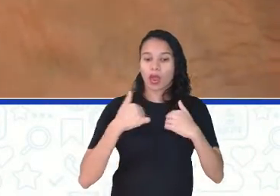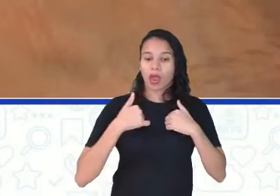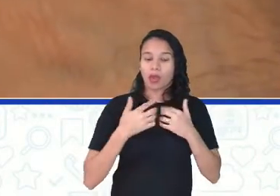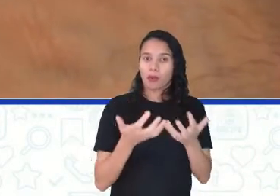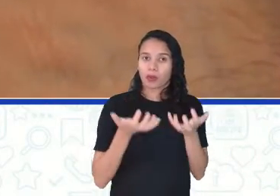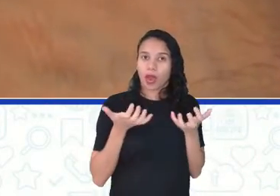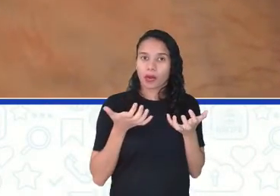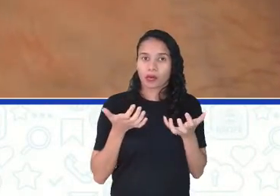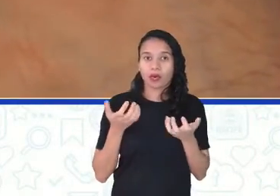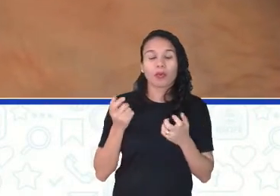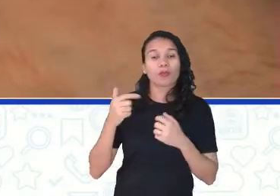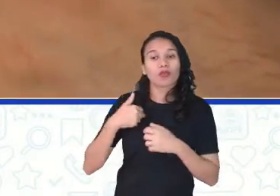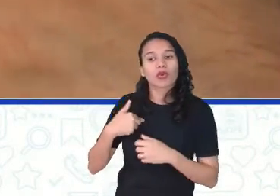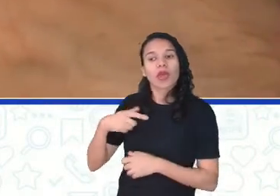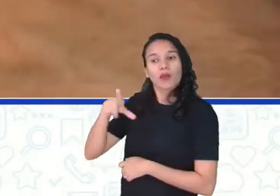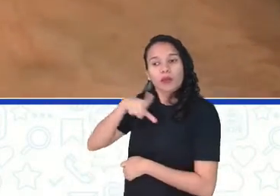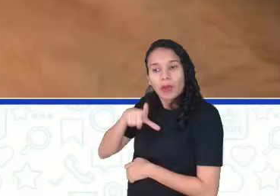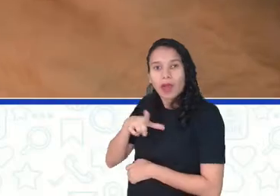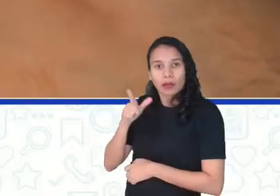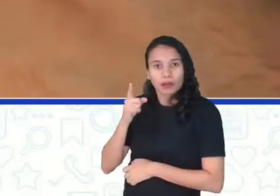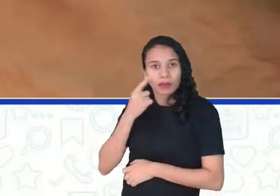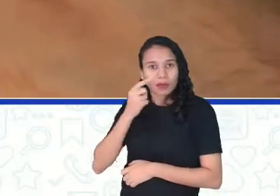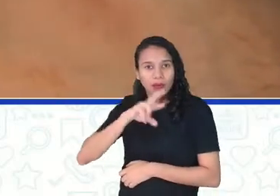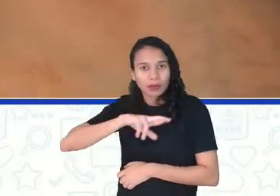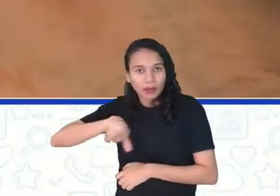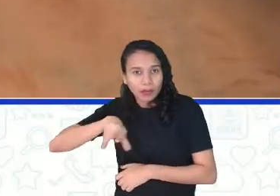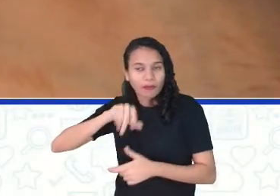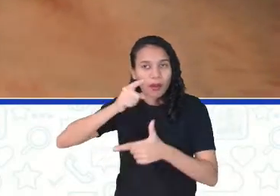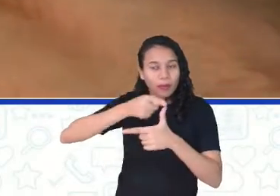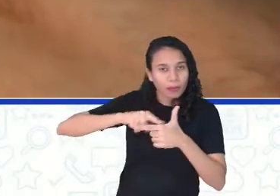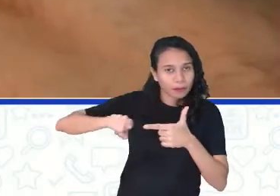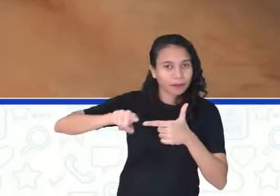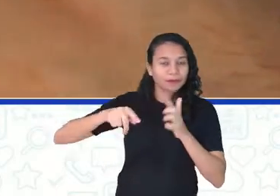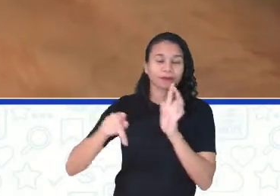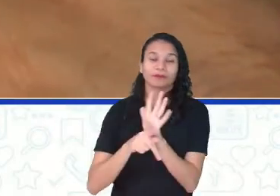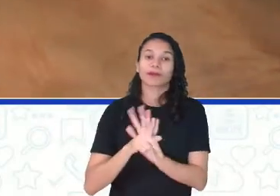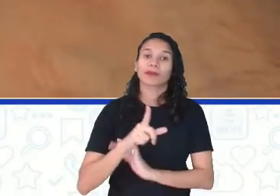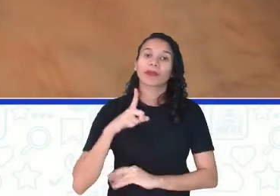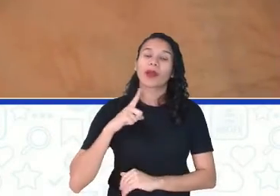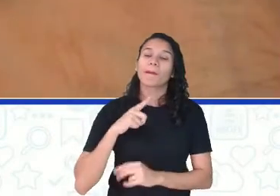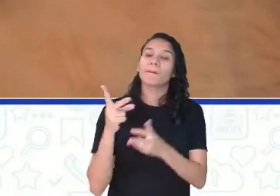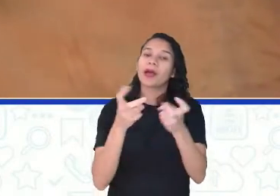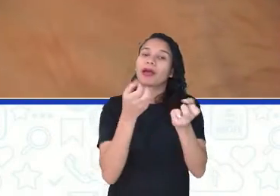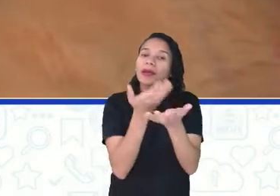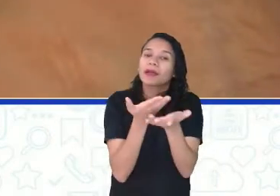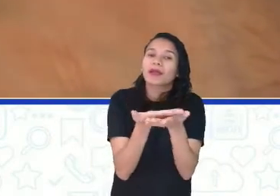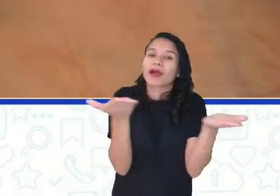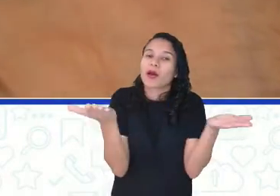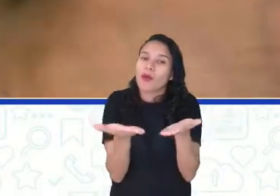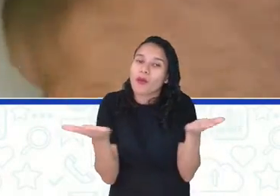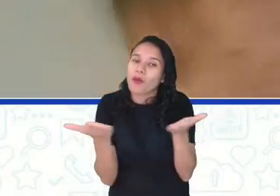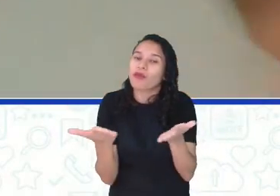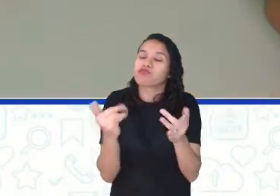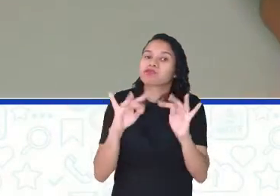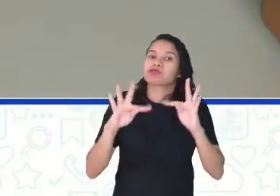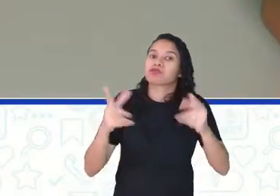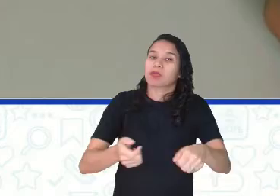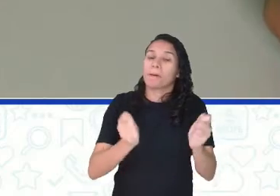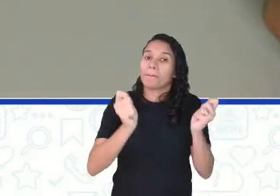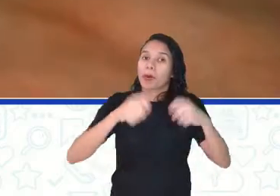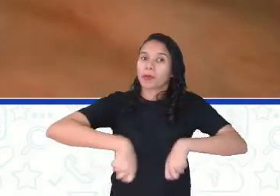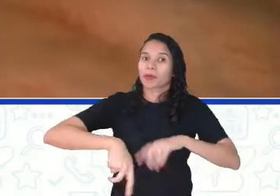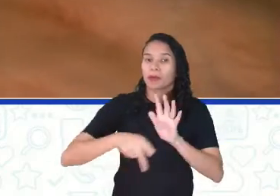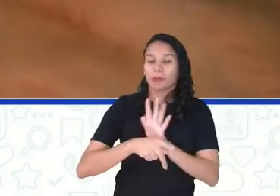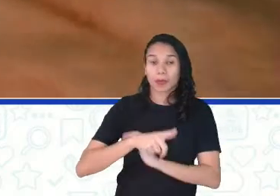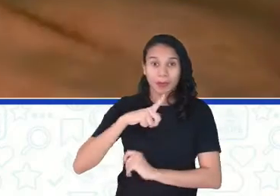quero para o que eu tenho. Exatamente. Então, a gente vai ver, durante a aula de hoje, vai ver todas as possibilidades,